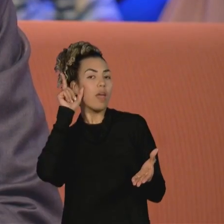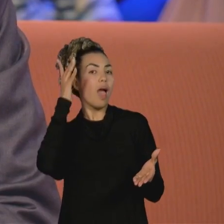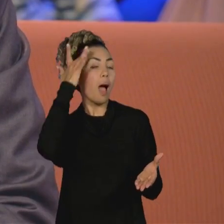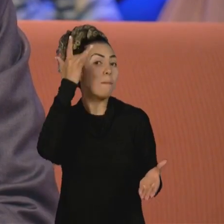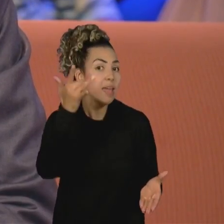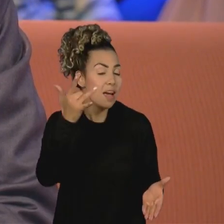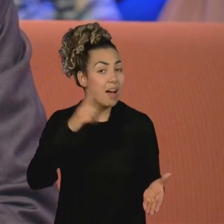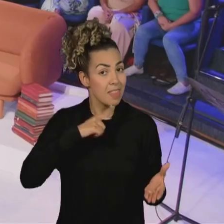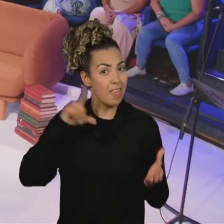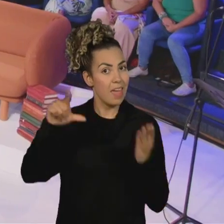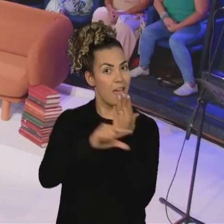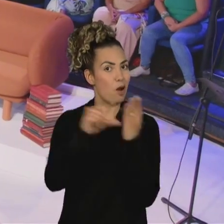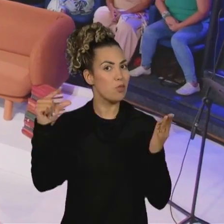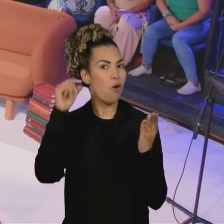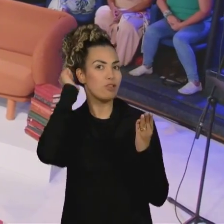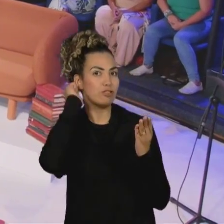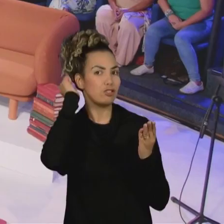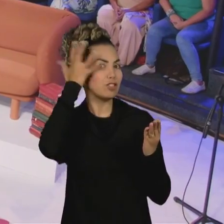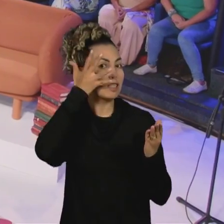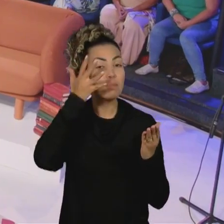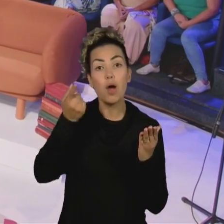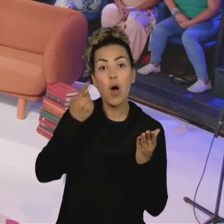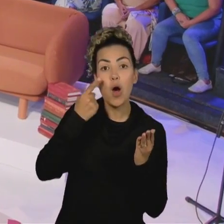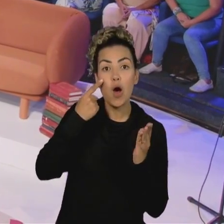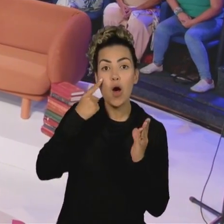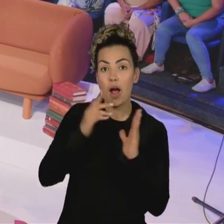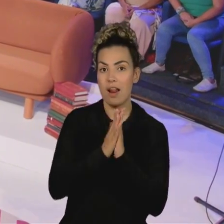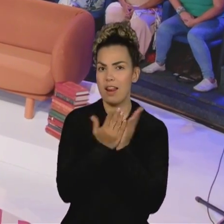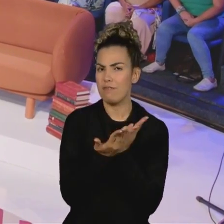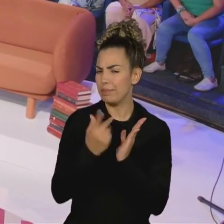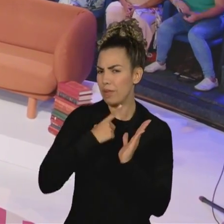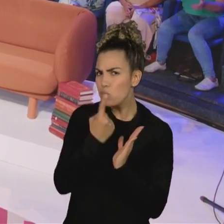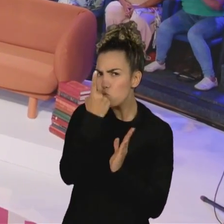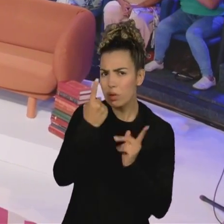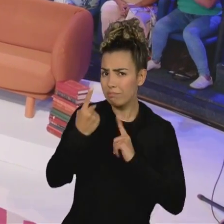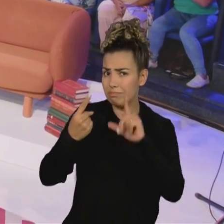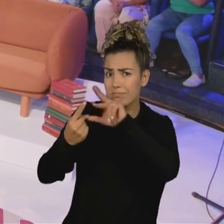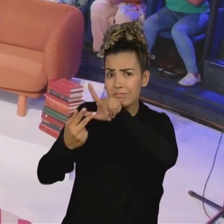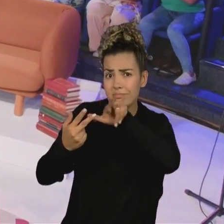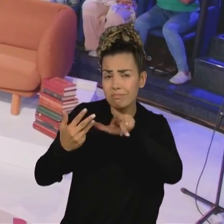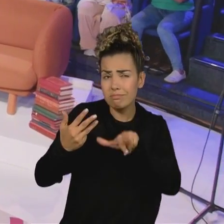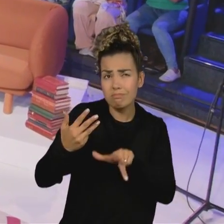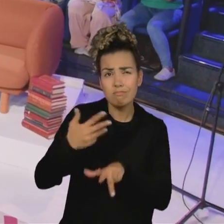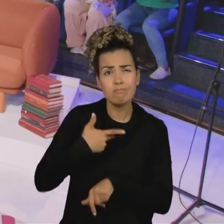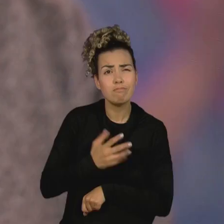pop. Vamos mostrar esse livro também aqui. São vários livros. Eu adoro esse livro.